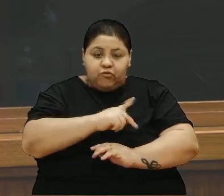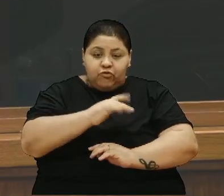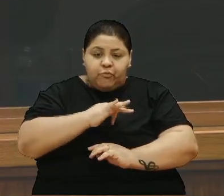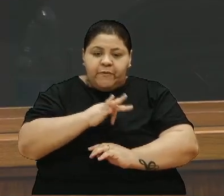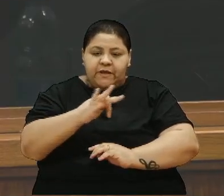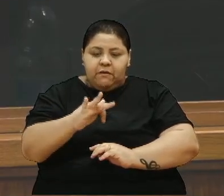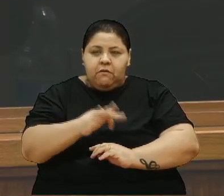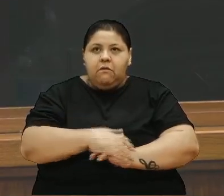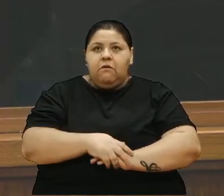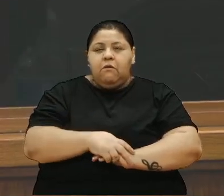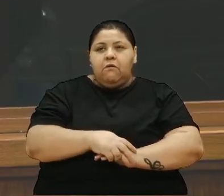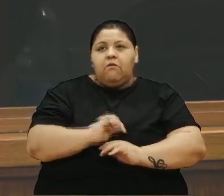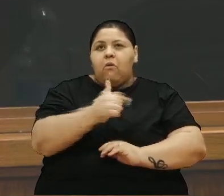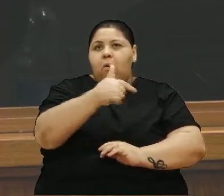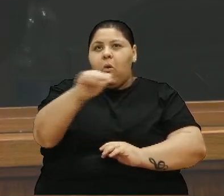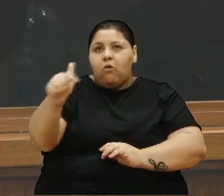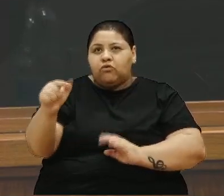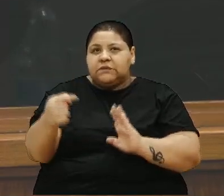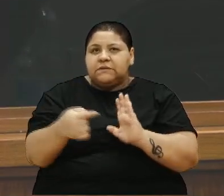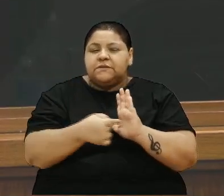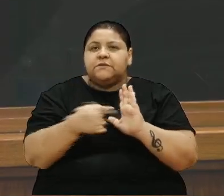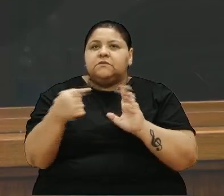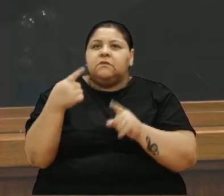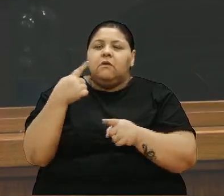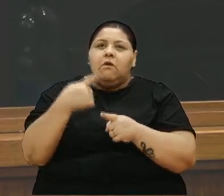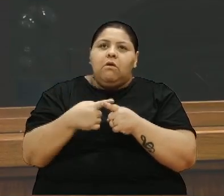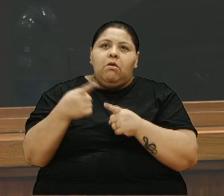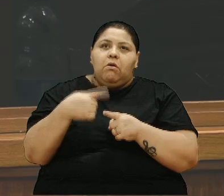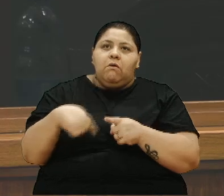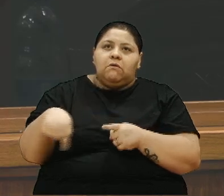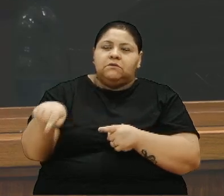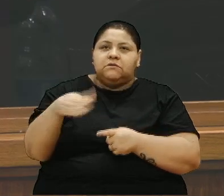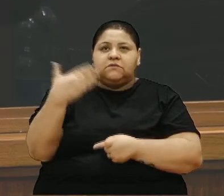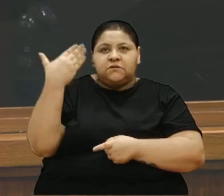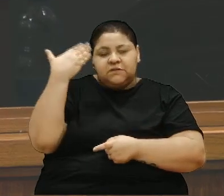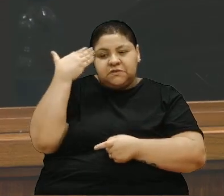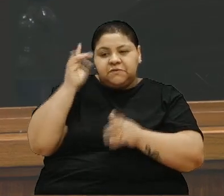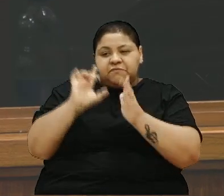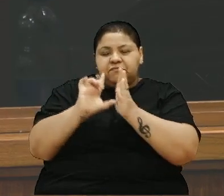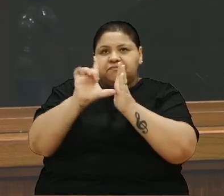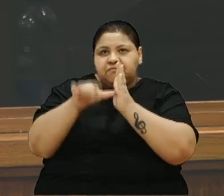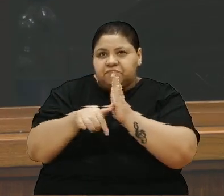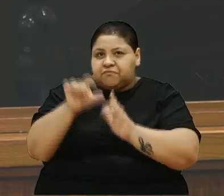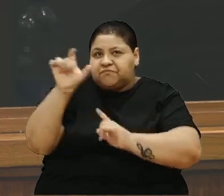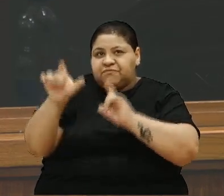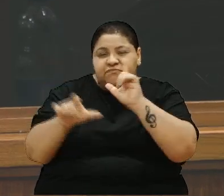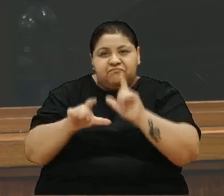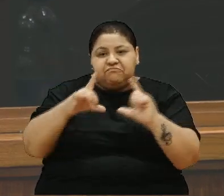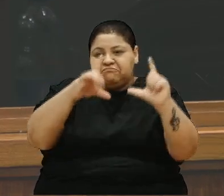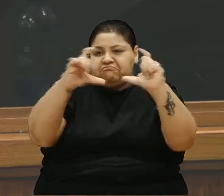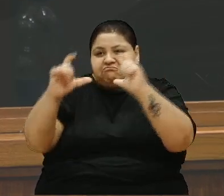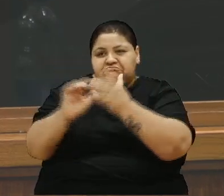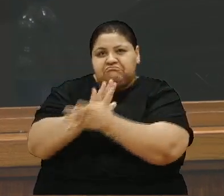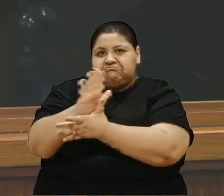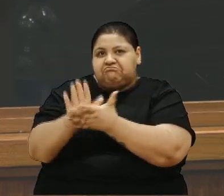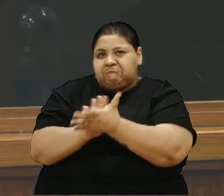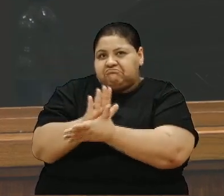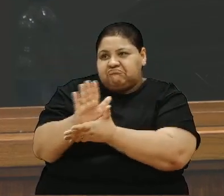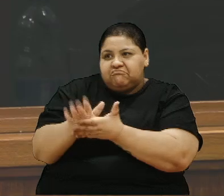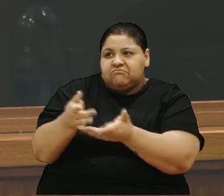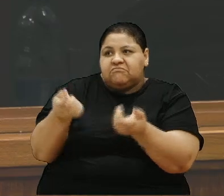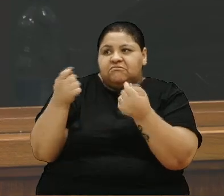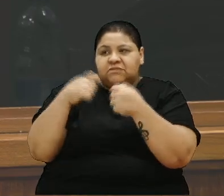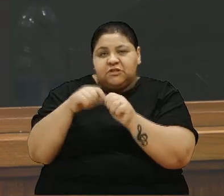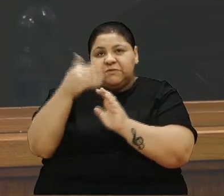Federal, outra denúncia, porque a gente fica sabendo depois e as pessoas não tiram foto, enfim, a gente precisa